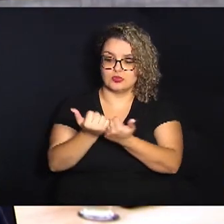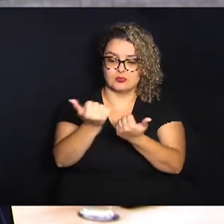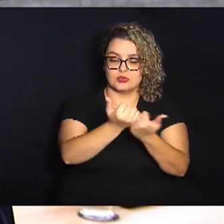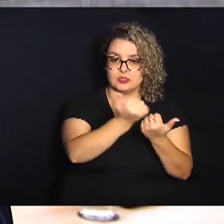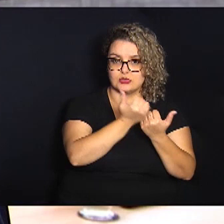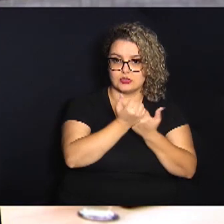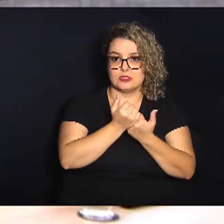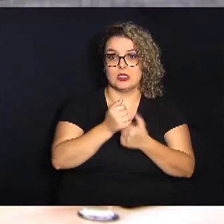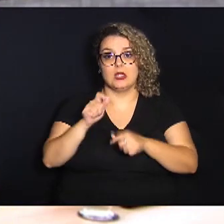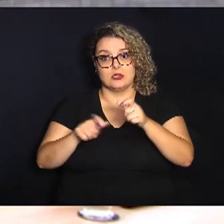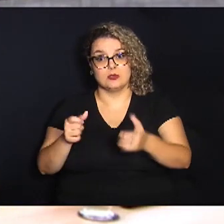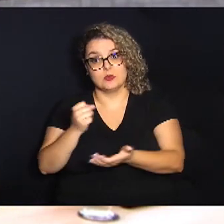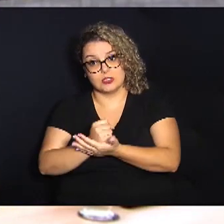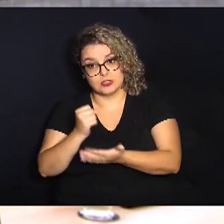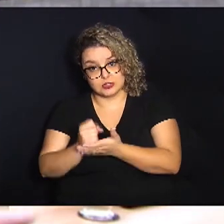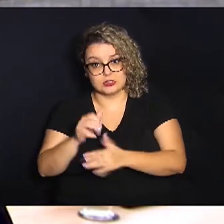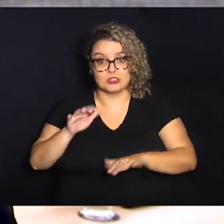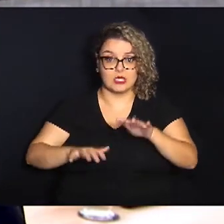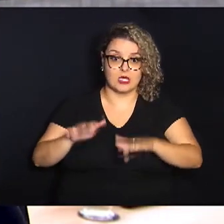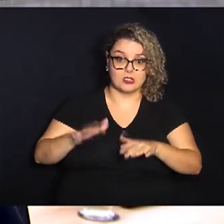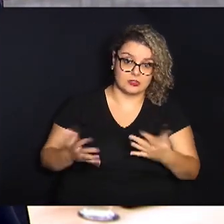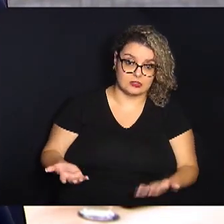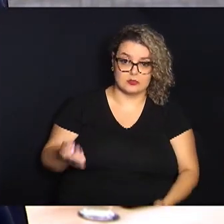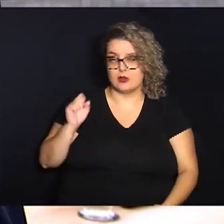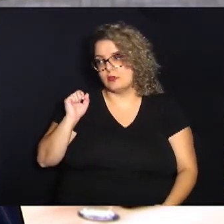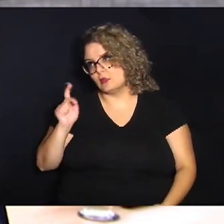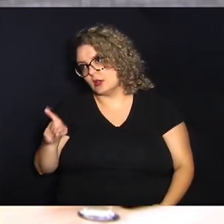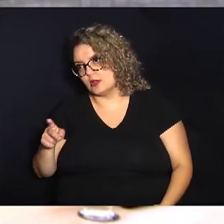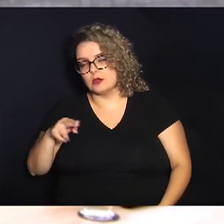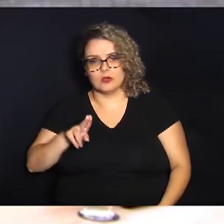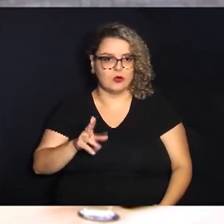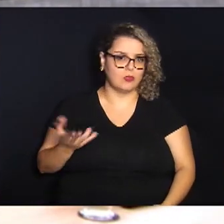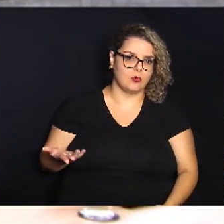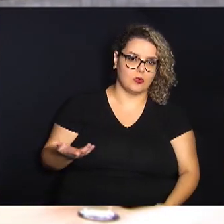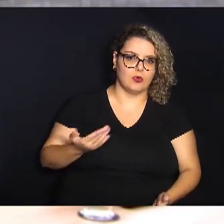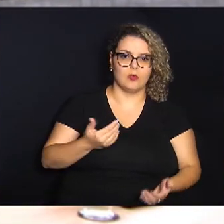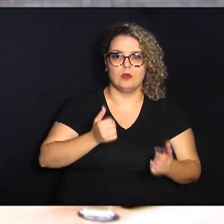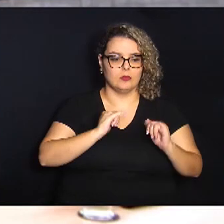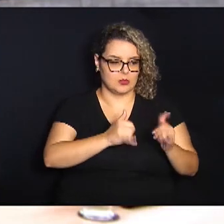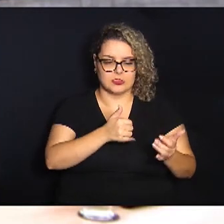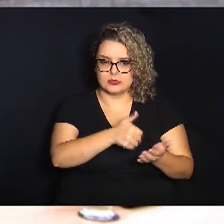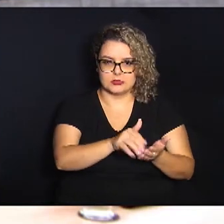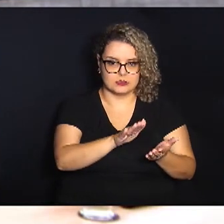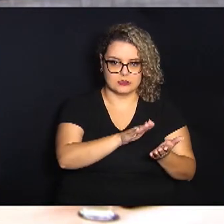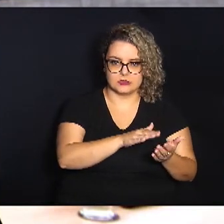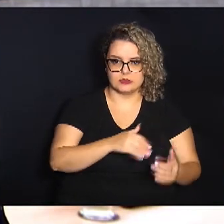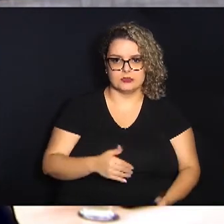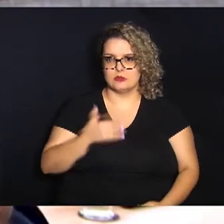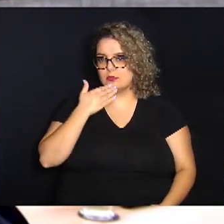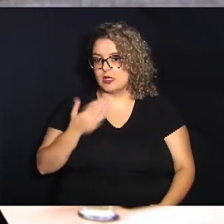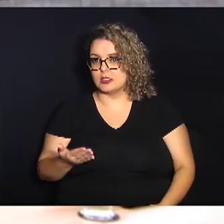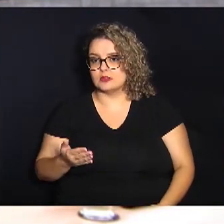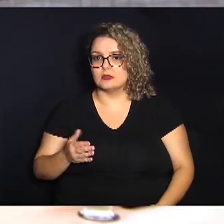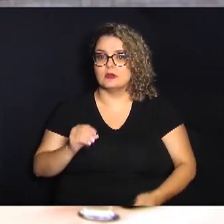são contratadas e que muitas vezes se aposentam ou deixam o serviço público. Falta à administração pública